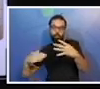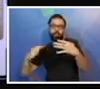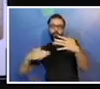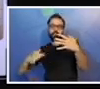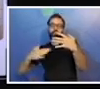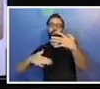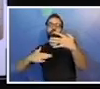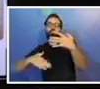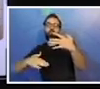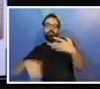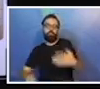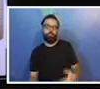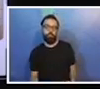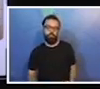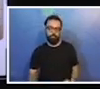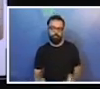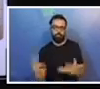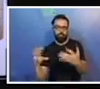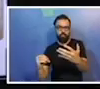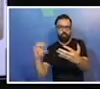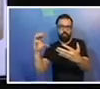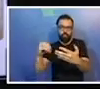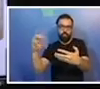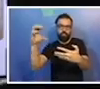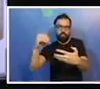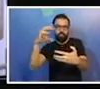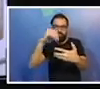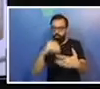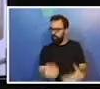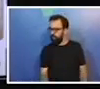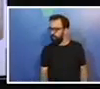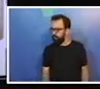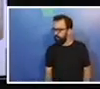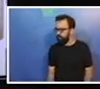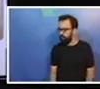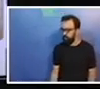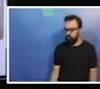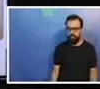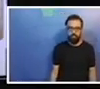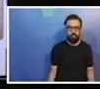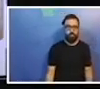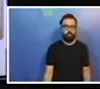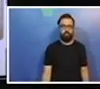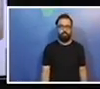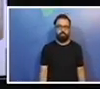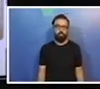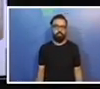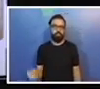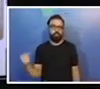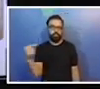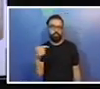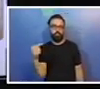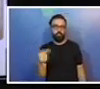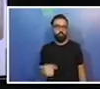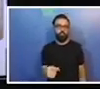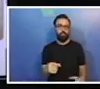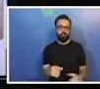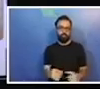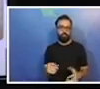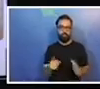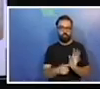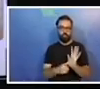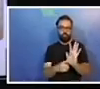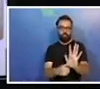seres vivos que se alimentam dos outros seres vivos. Lembram das setinhas? As setinhas, a transferência